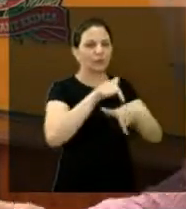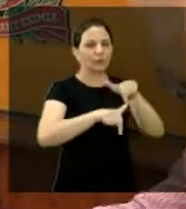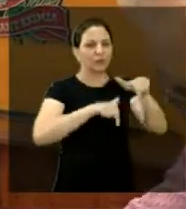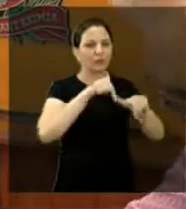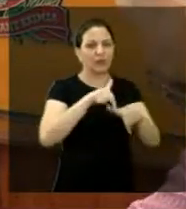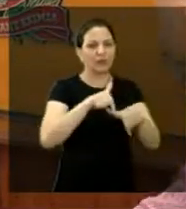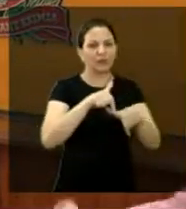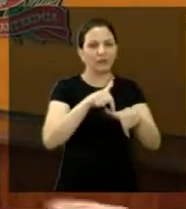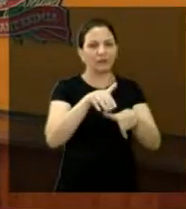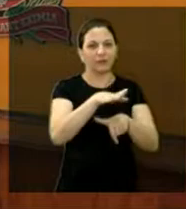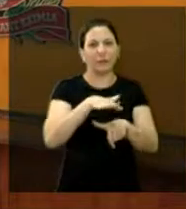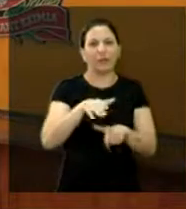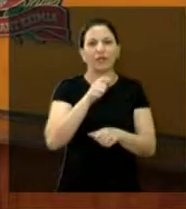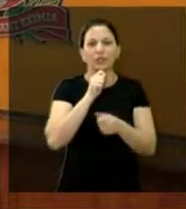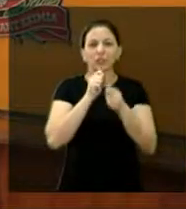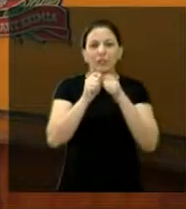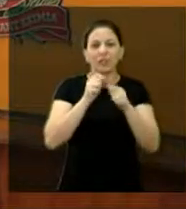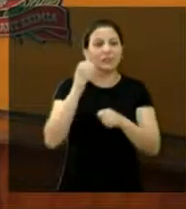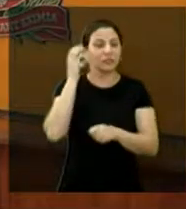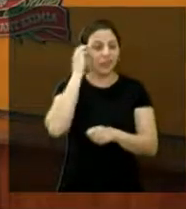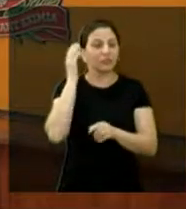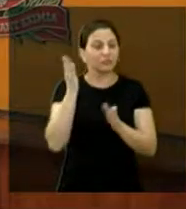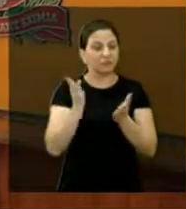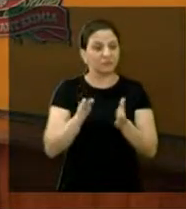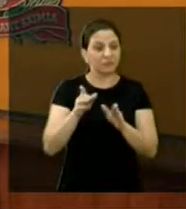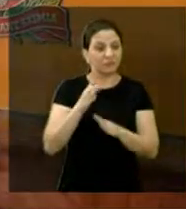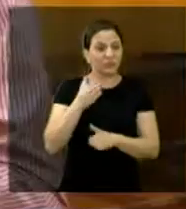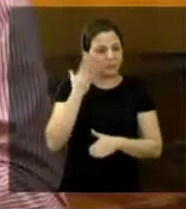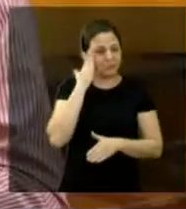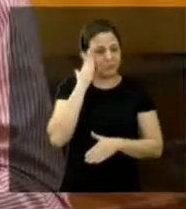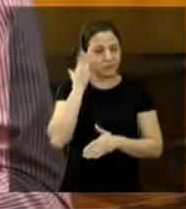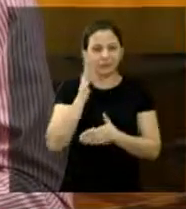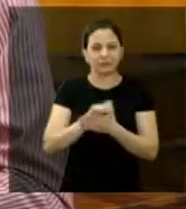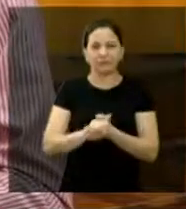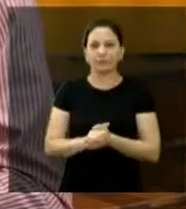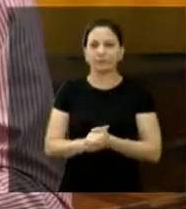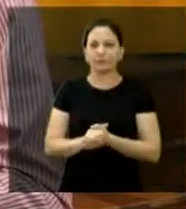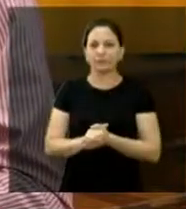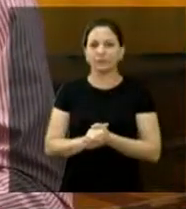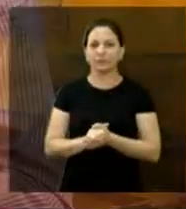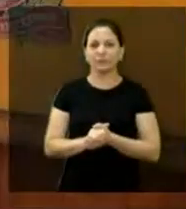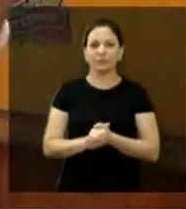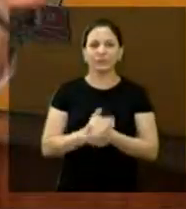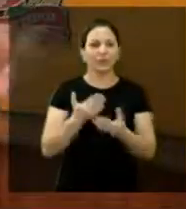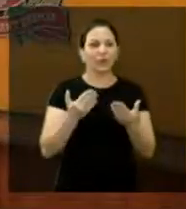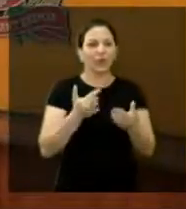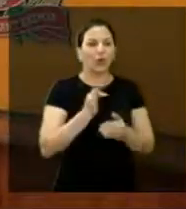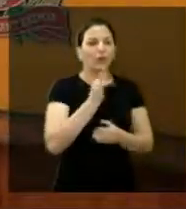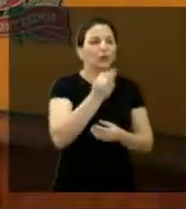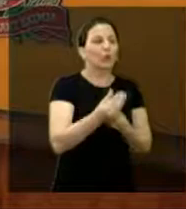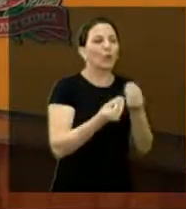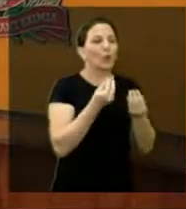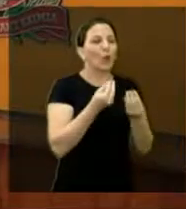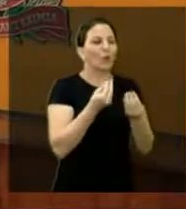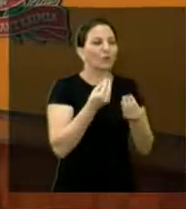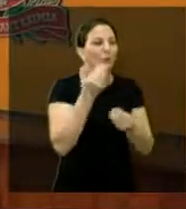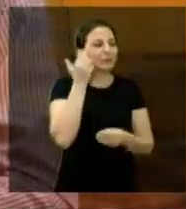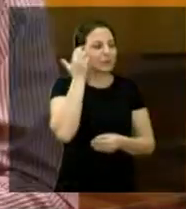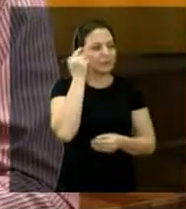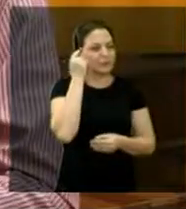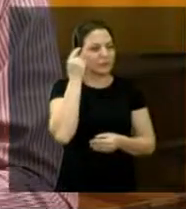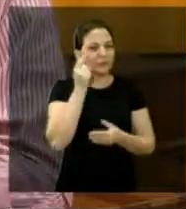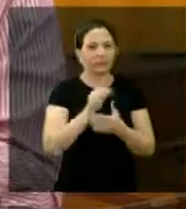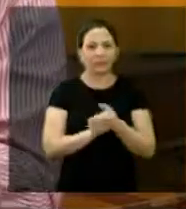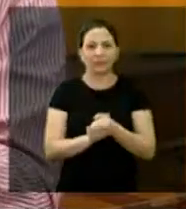como jornalista, como radialista, Zé? Meu amigo, imaginava aí? Você tinha assim, o meu futuro vai ser esse? Ou não? Não. Eu vou te